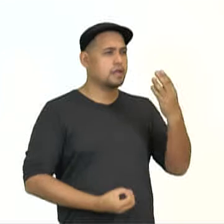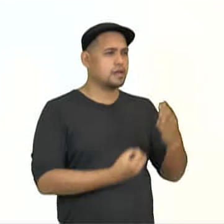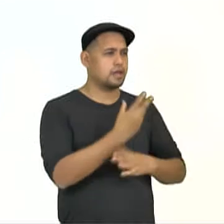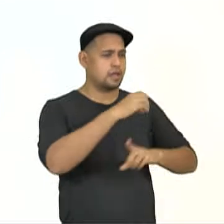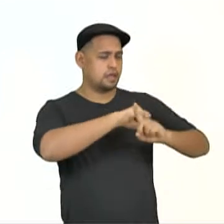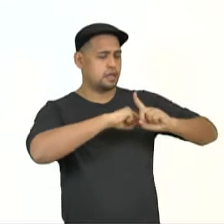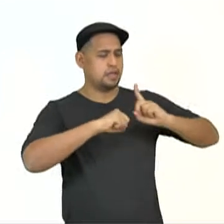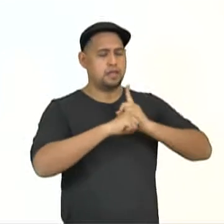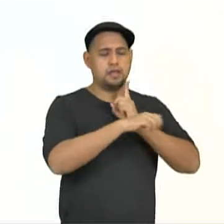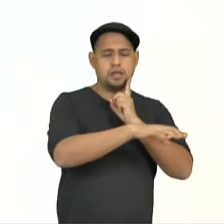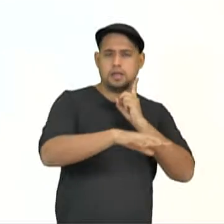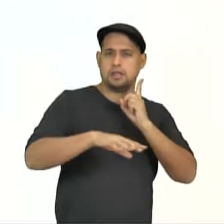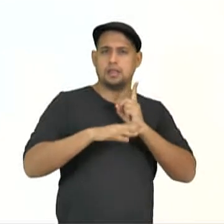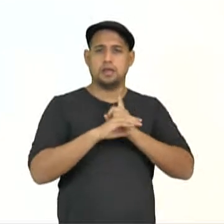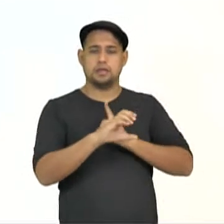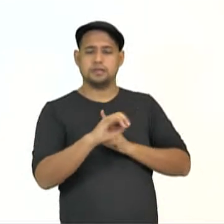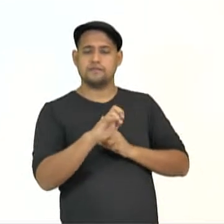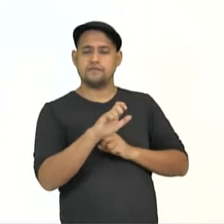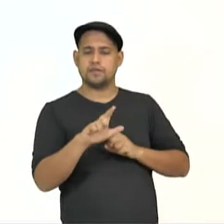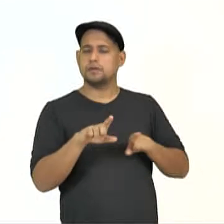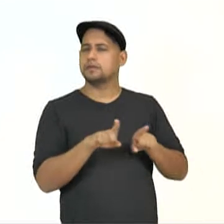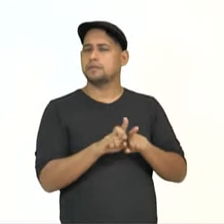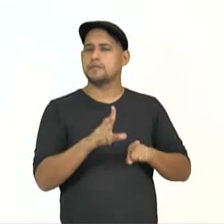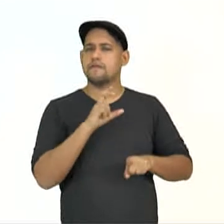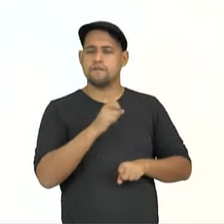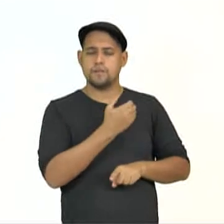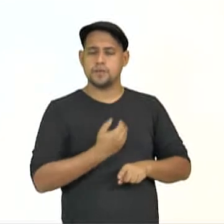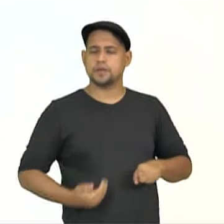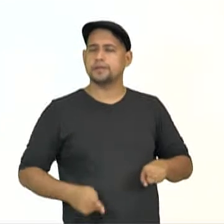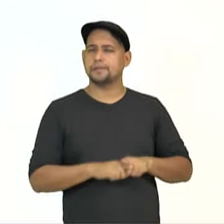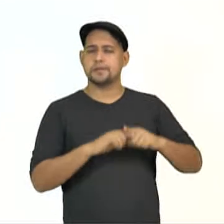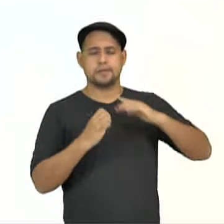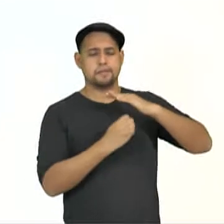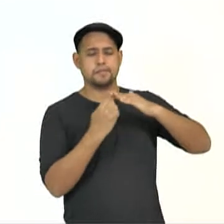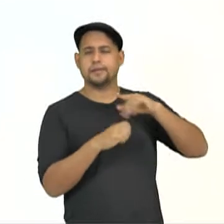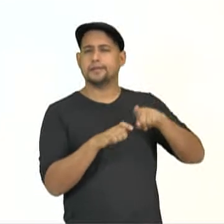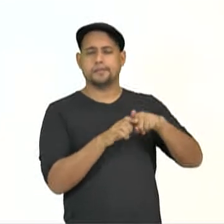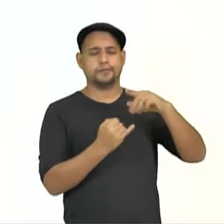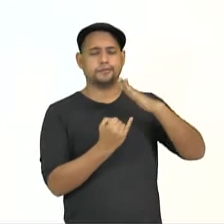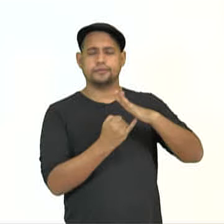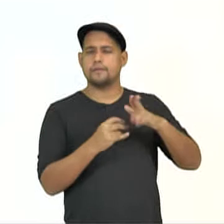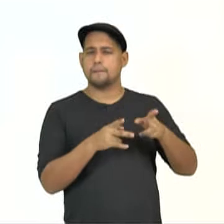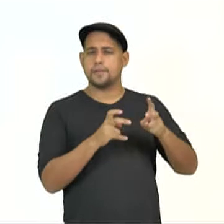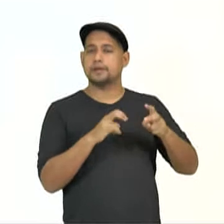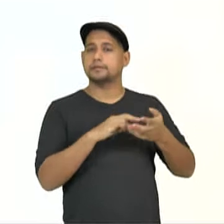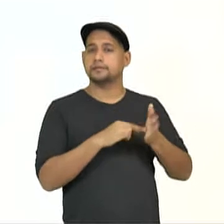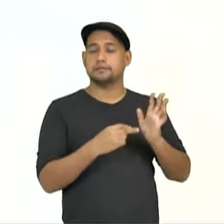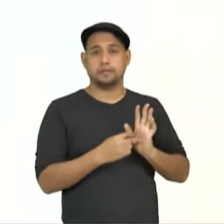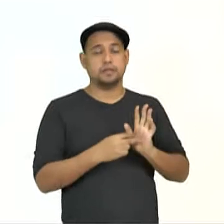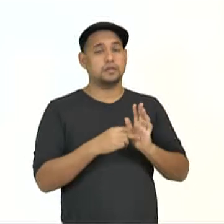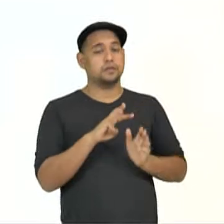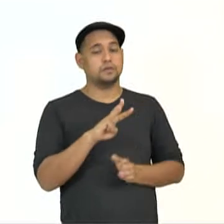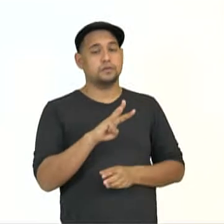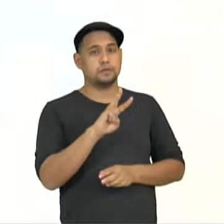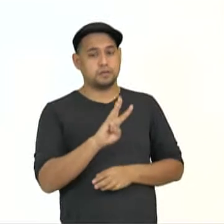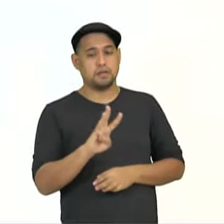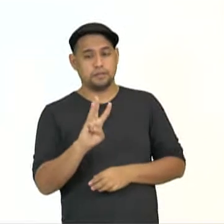pela sociedade civil, poder público, empresas e instituições. Veja aqui que é um site,